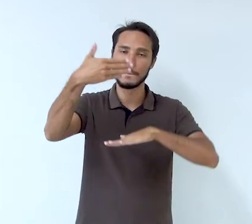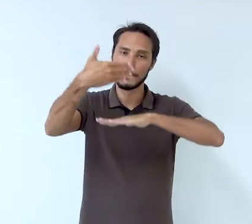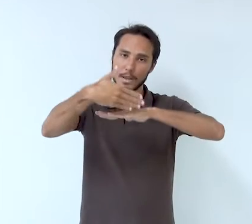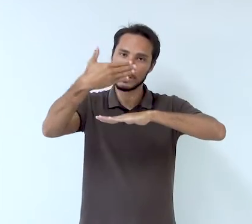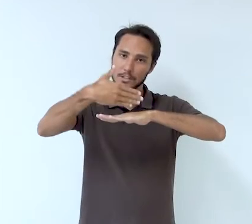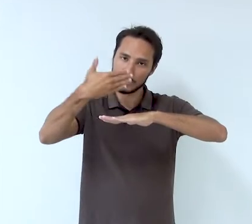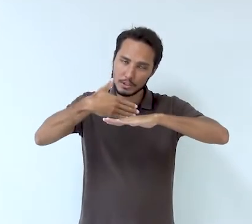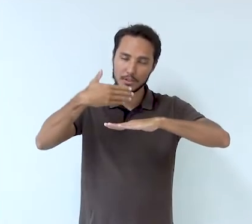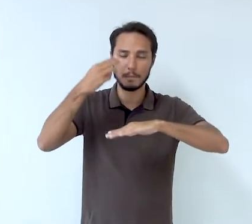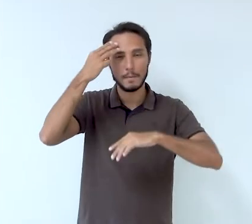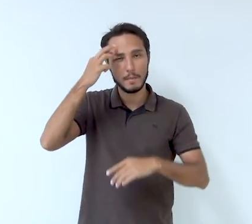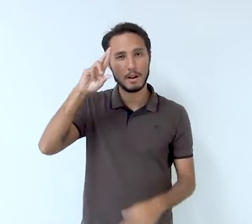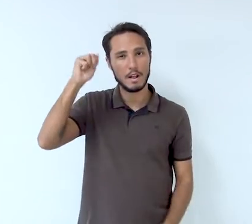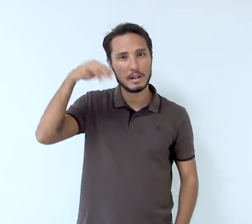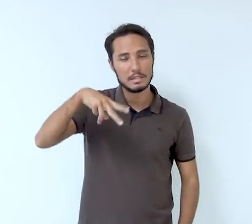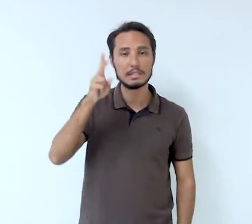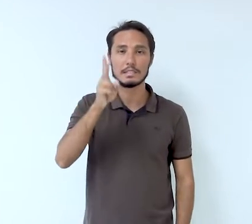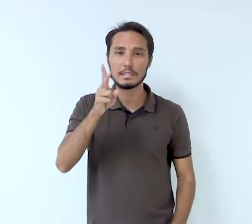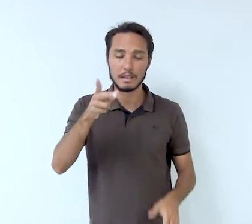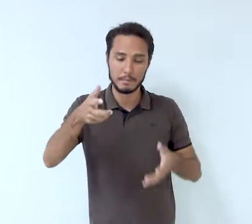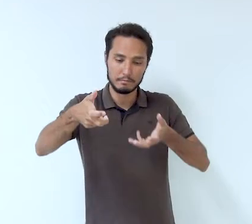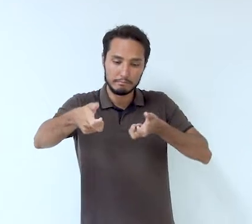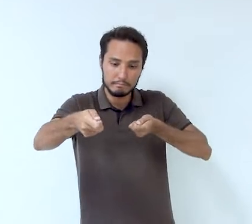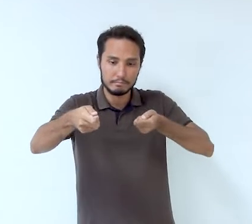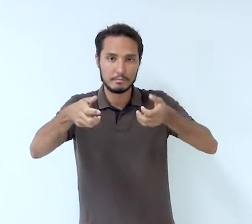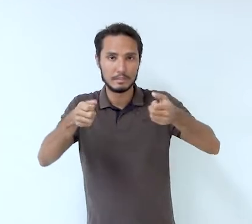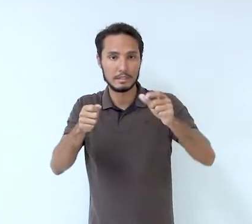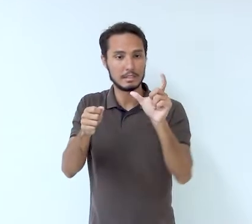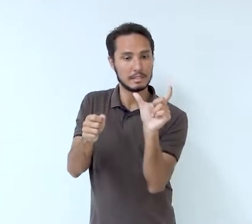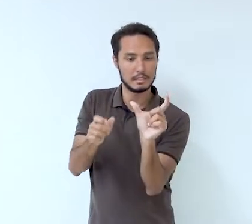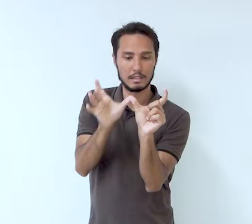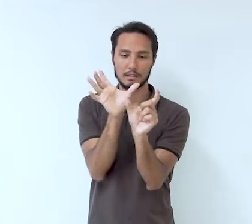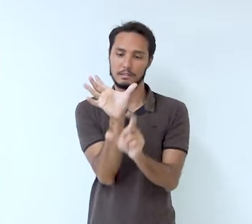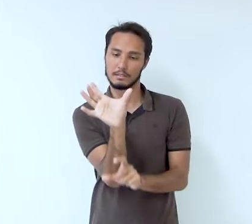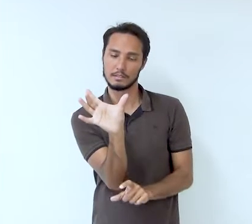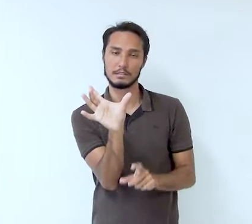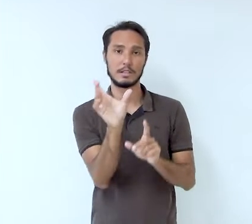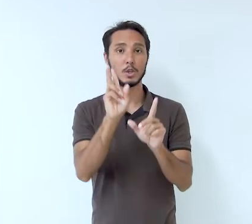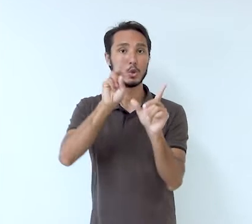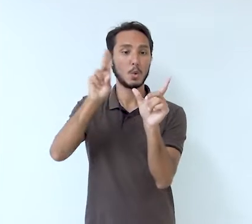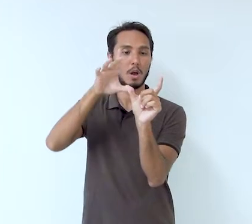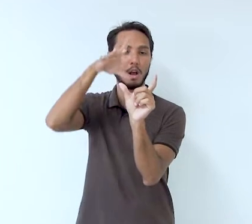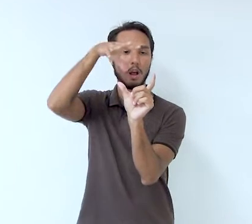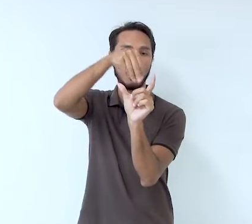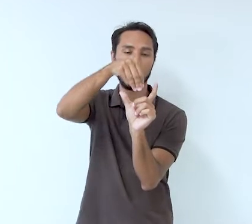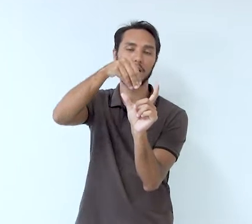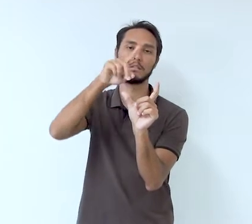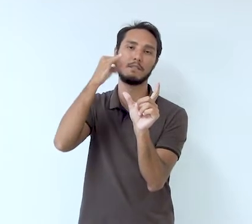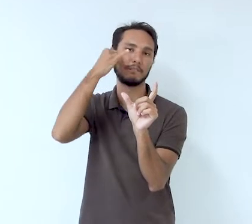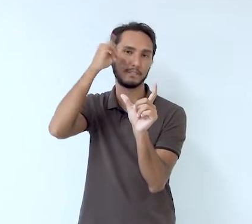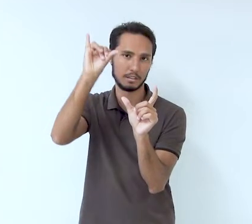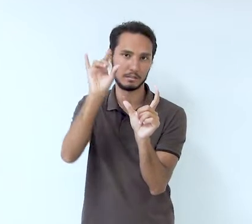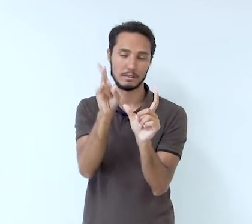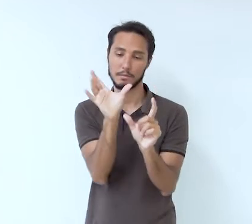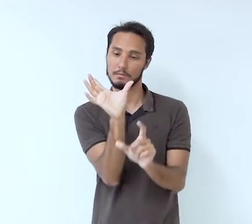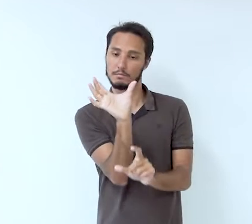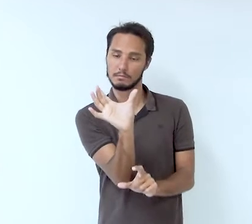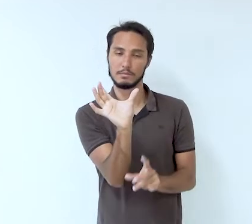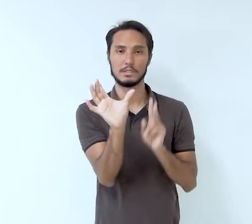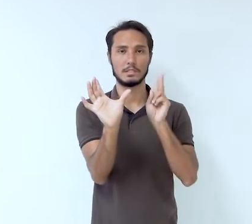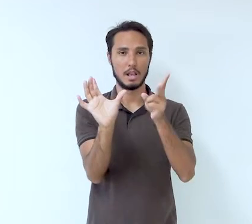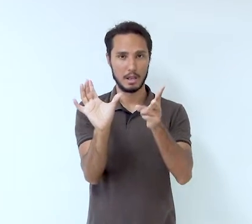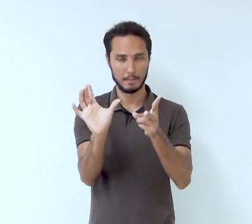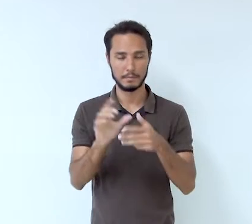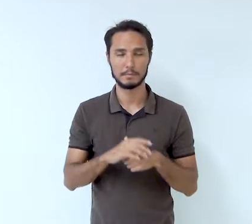os pentes de memória RAM sempre pelas laterais e não tocando no meio dele, tocando nos chips ou tocando